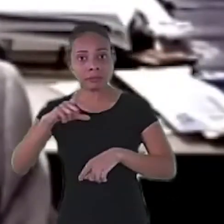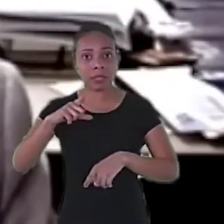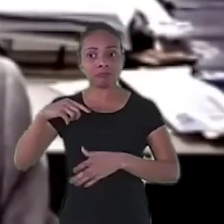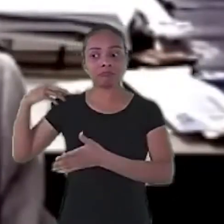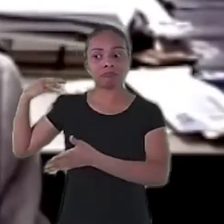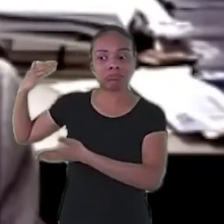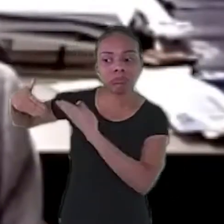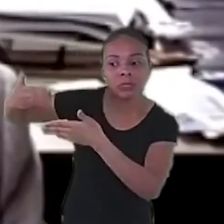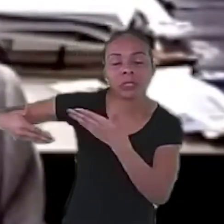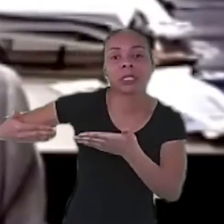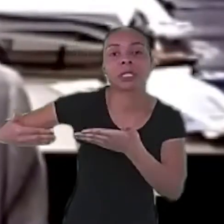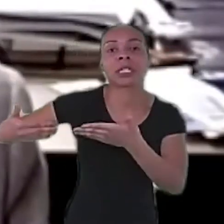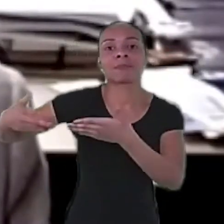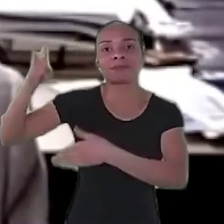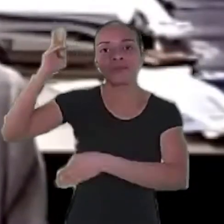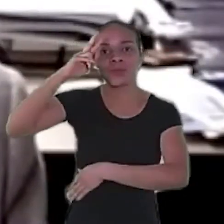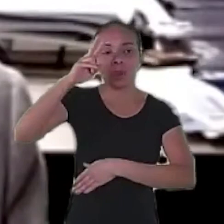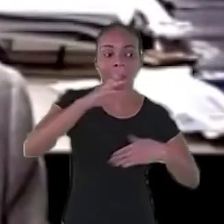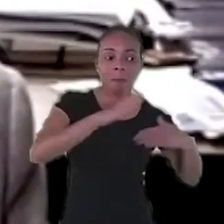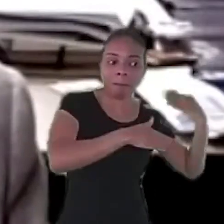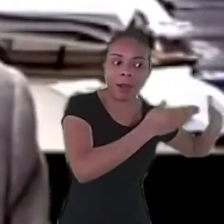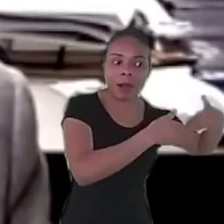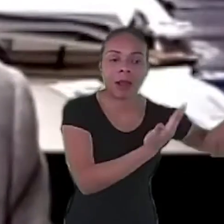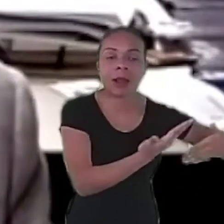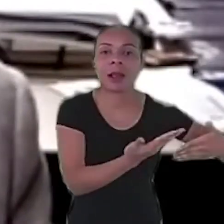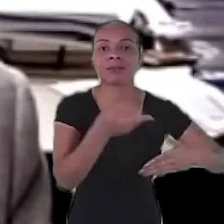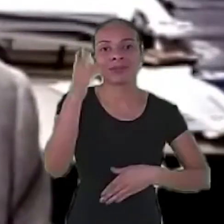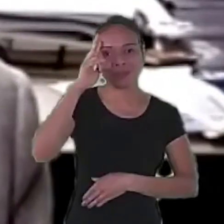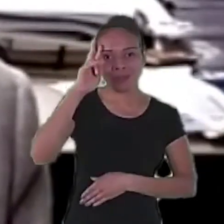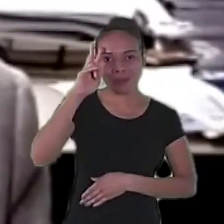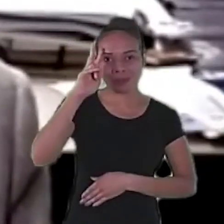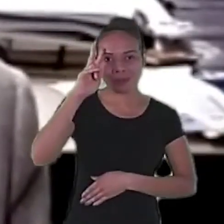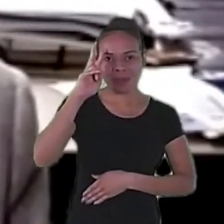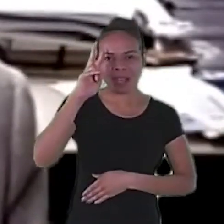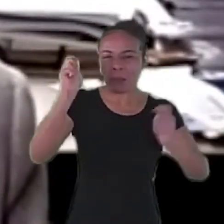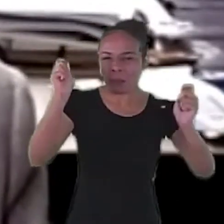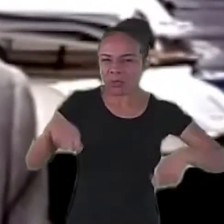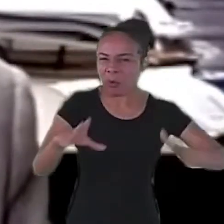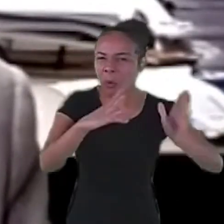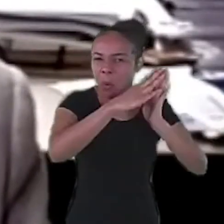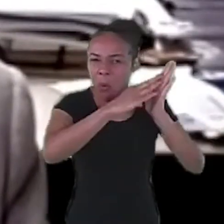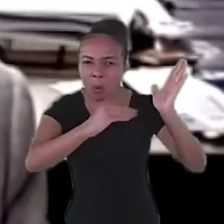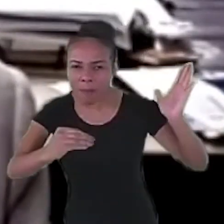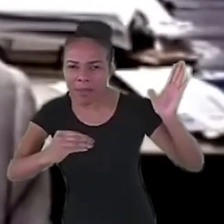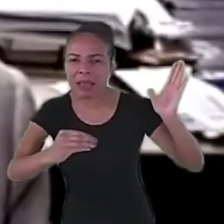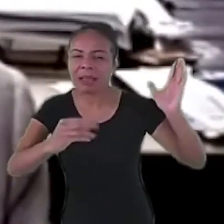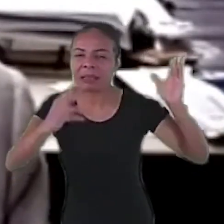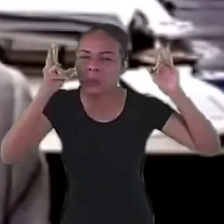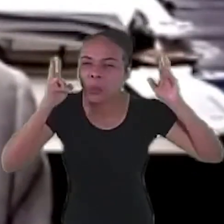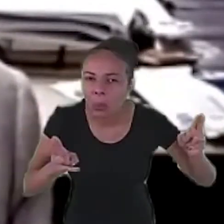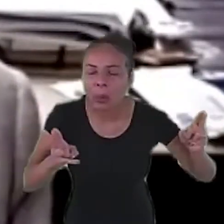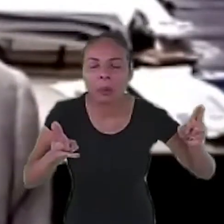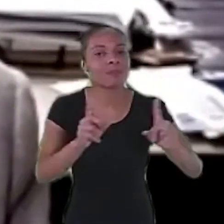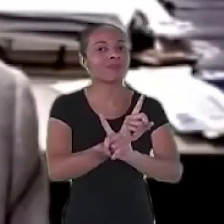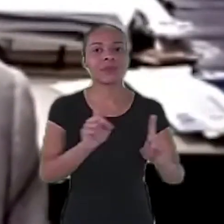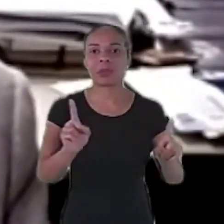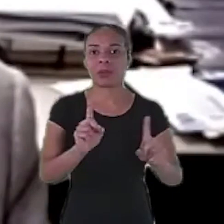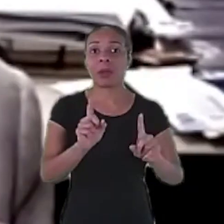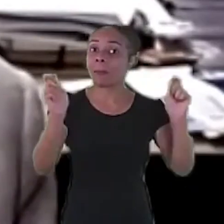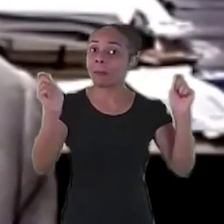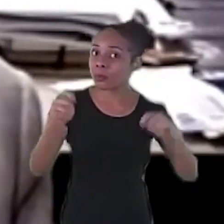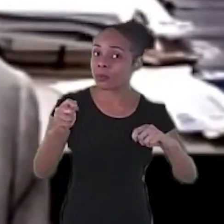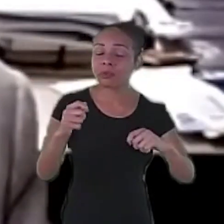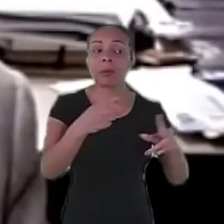pode copiar a experiência do outro. Você pode ver o que deu certo e ver como você adapta para a sua realidade. E não